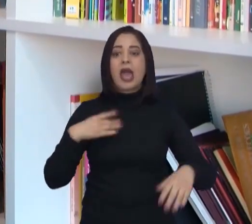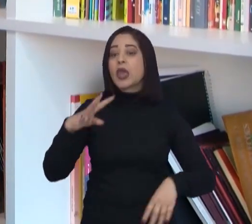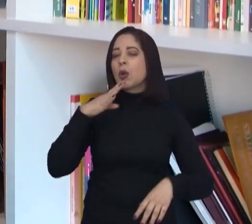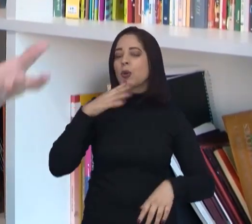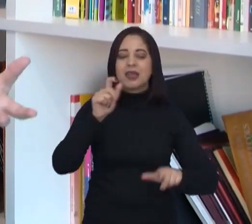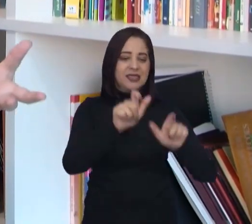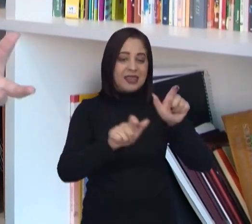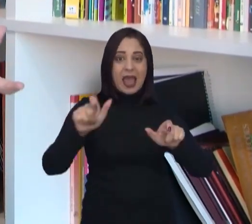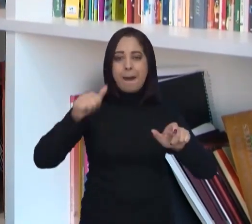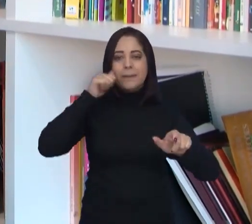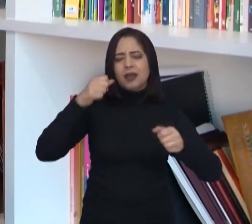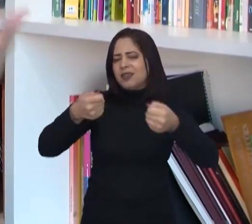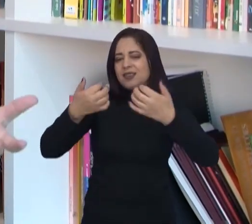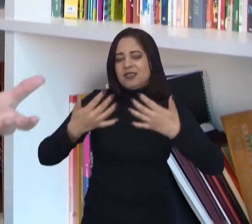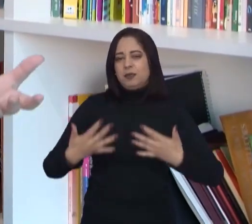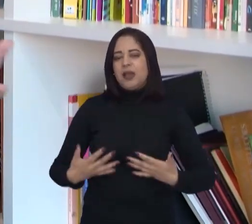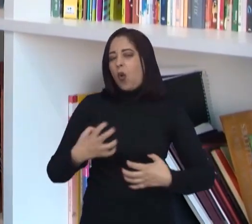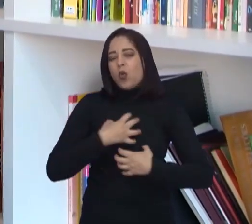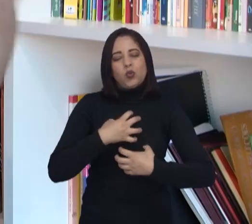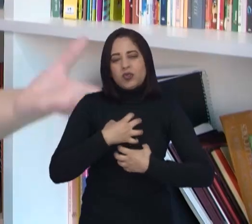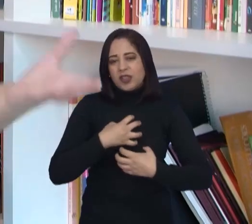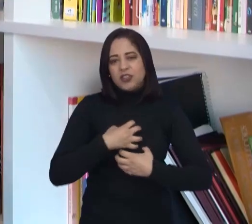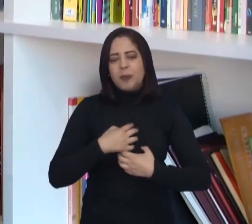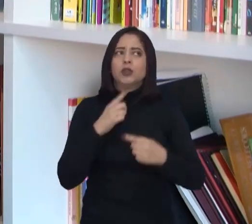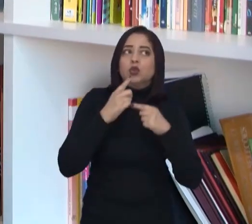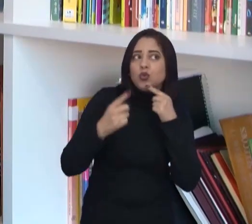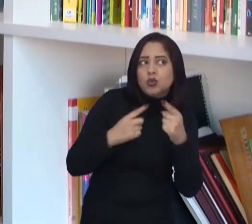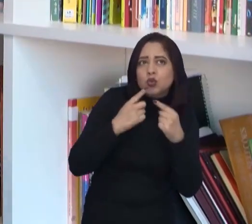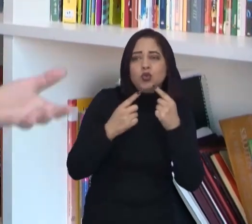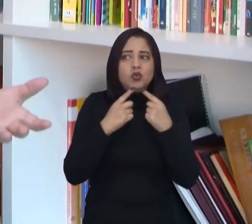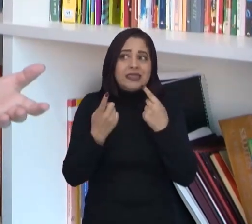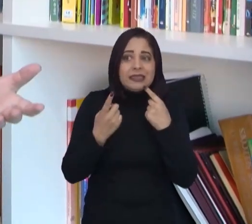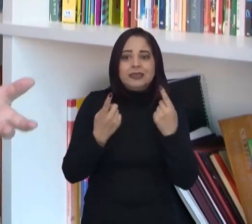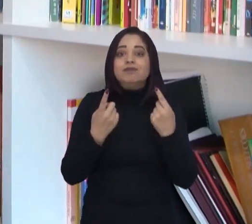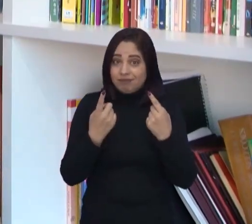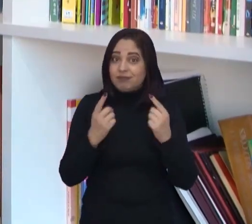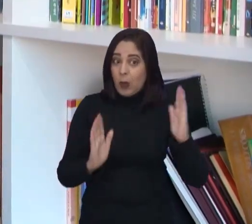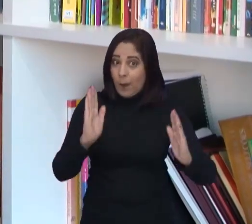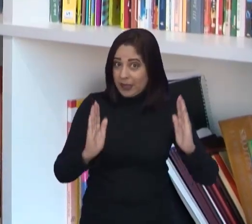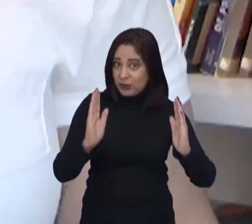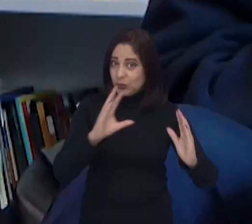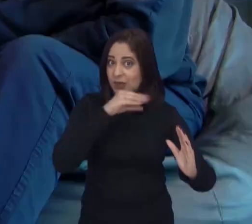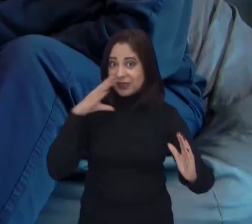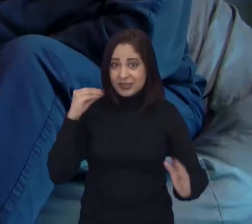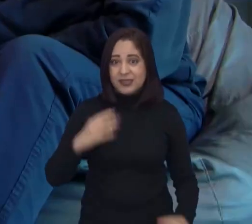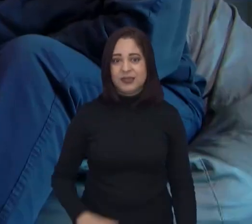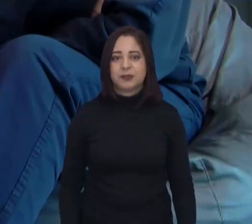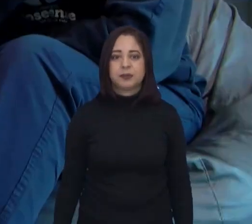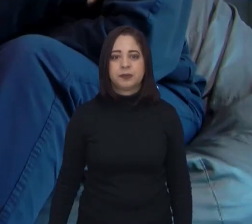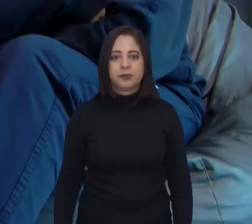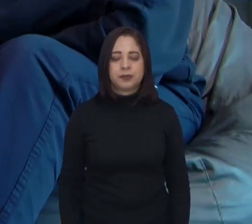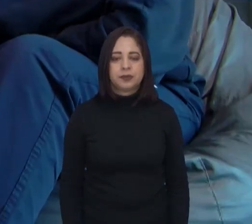meninas que explicaram pra gente um pouquinho desse sentimento de dúvidas, incertezas que essa fase da vida traz. Vamos acompanhar?